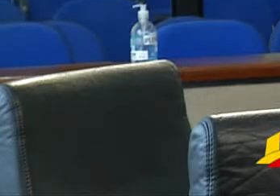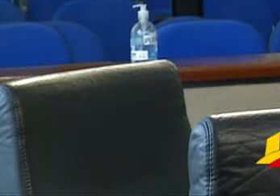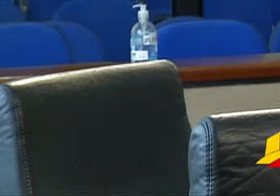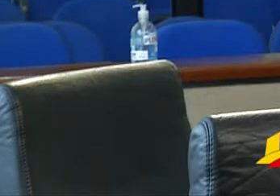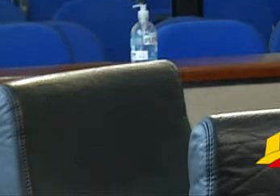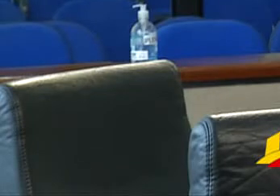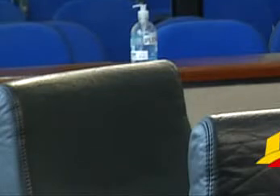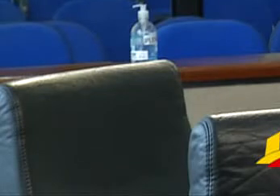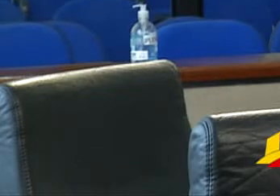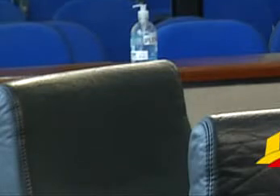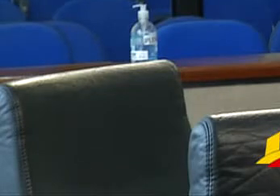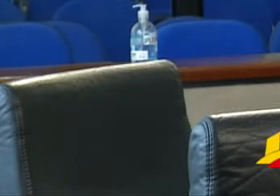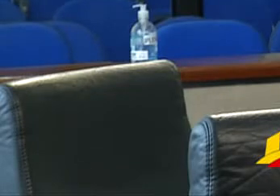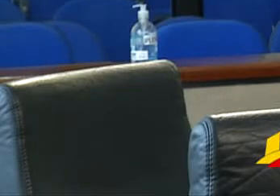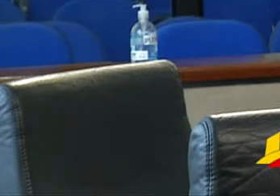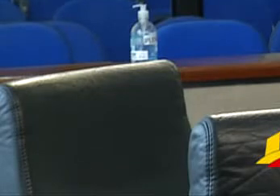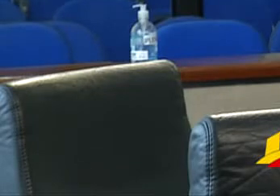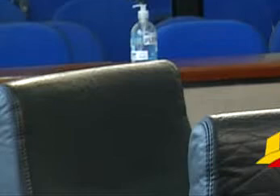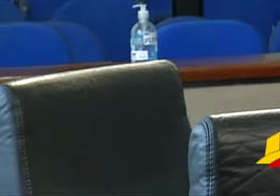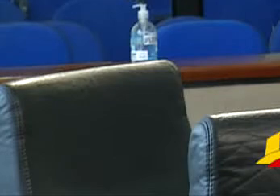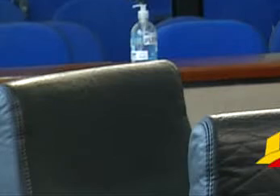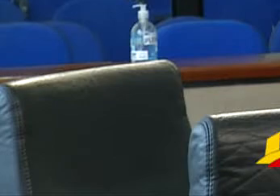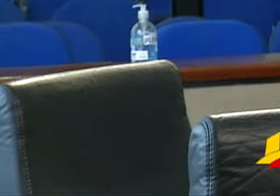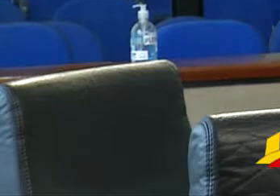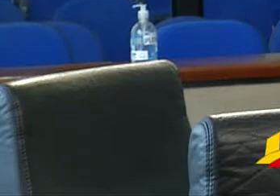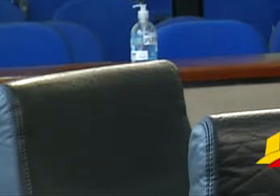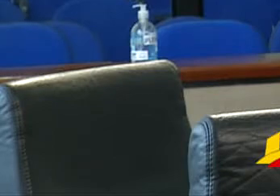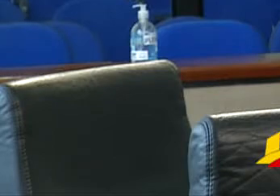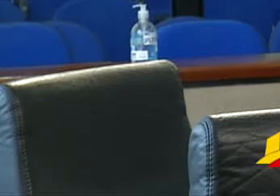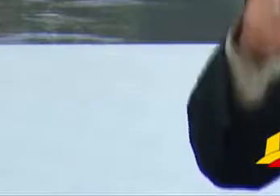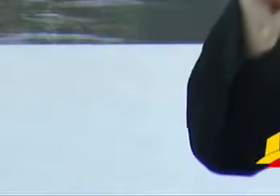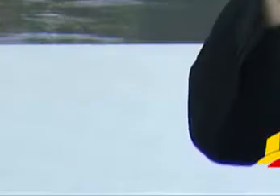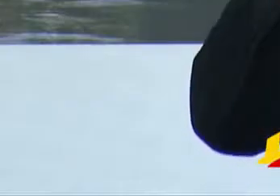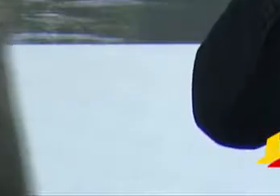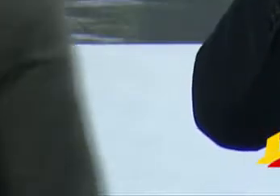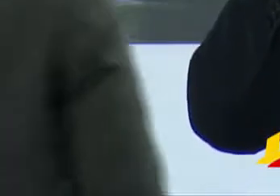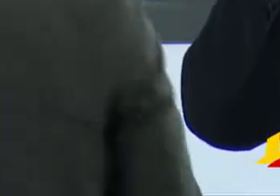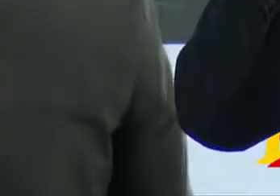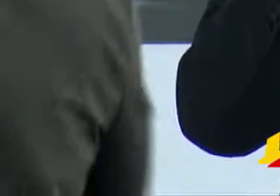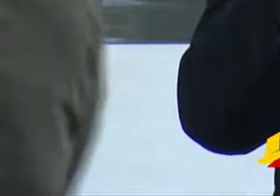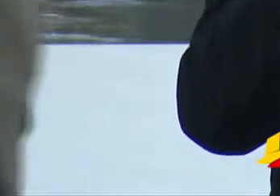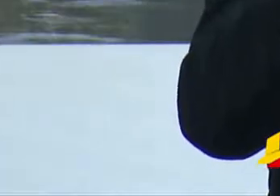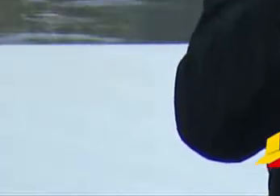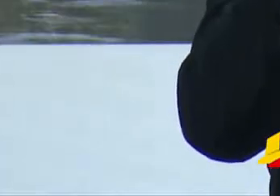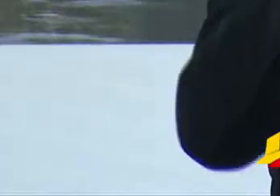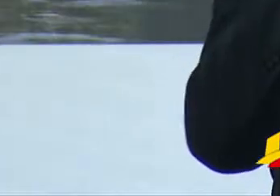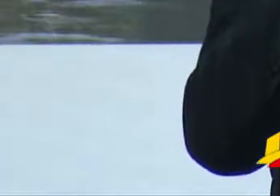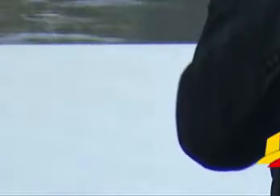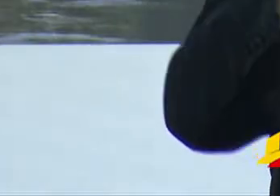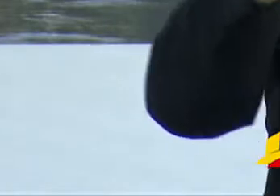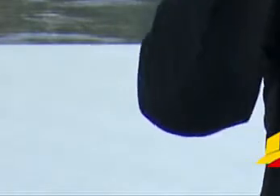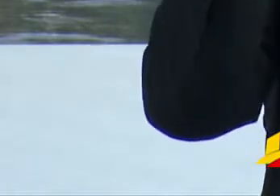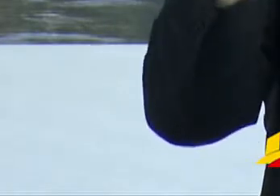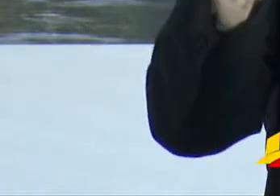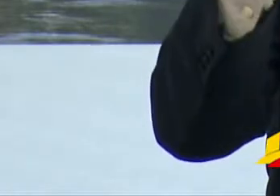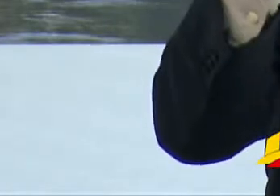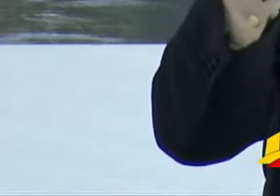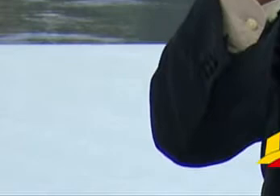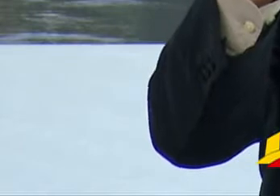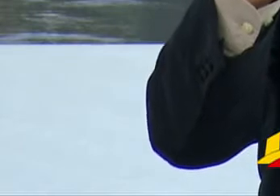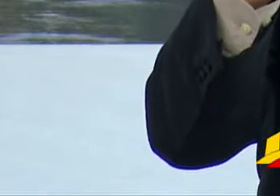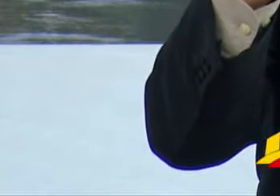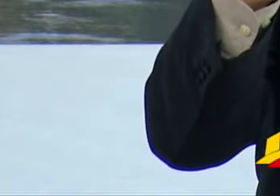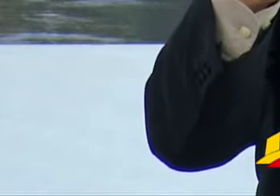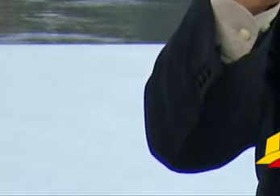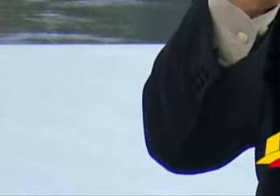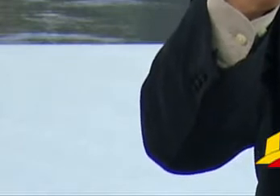o Luiz e aqui no projeto Ele disse que é referente a taxa mínima e não a conta da água